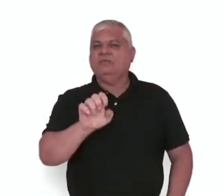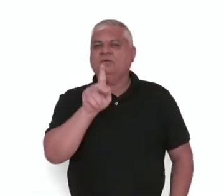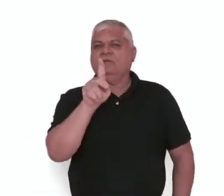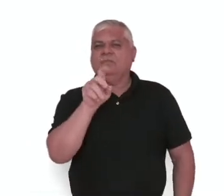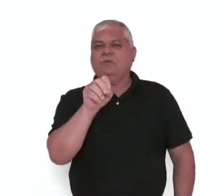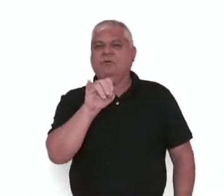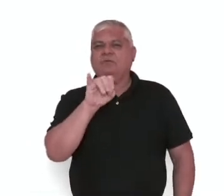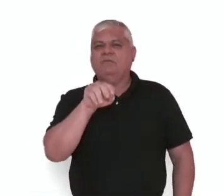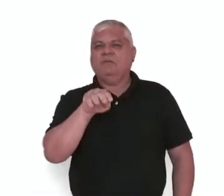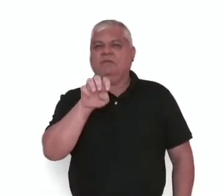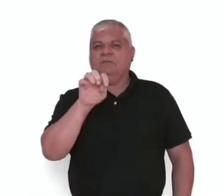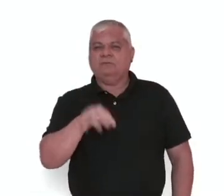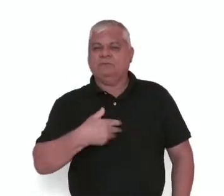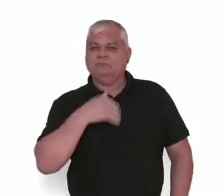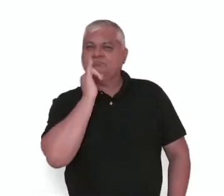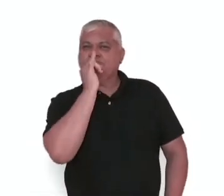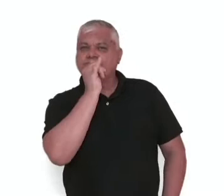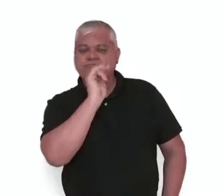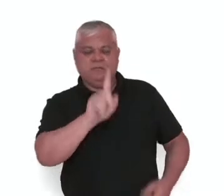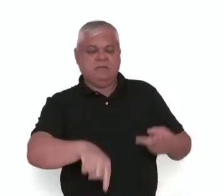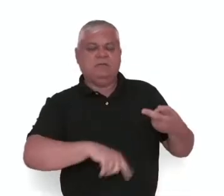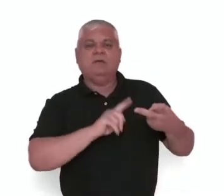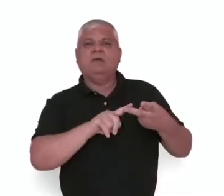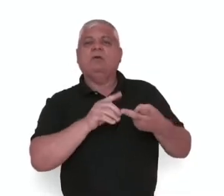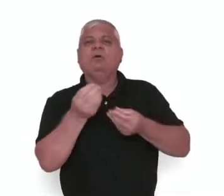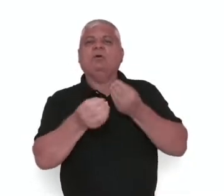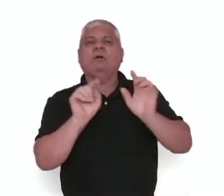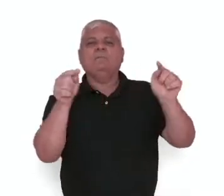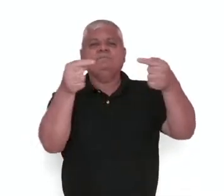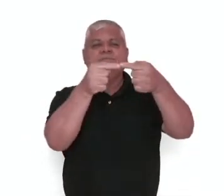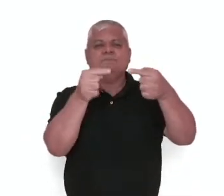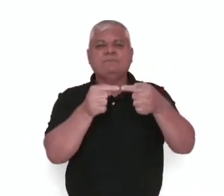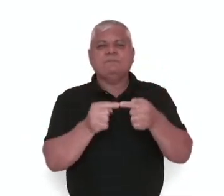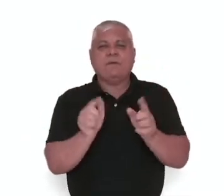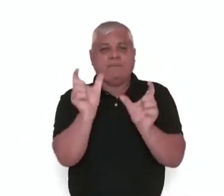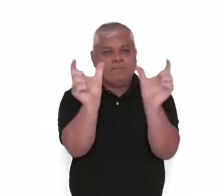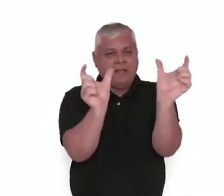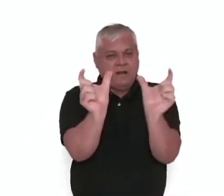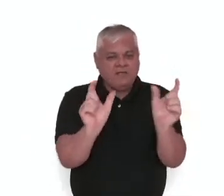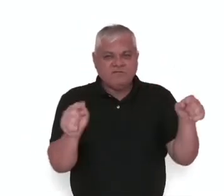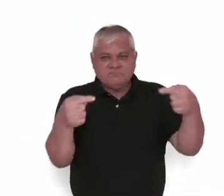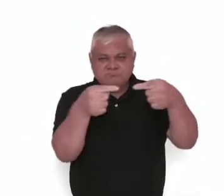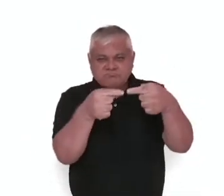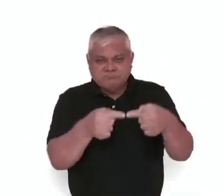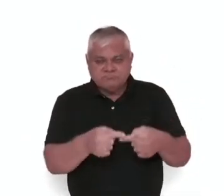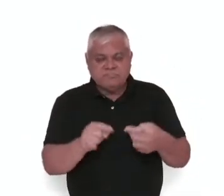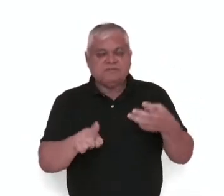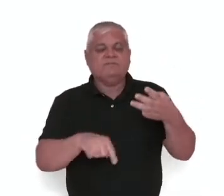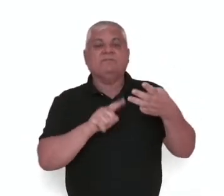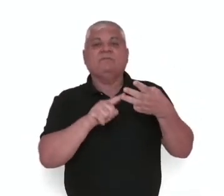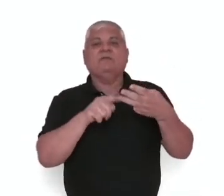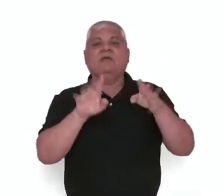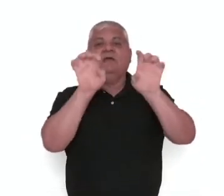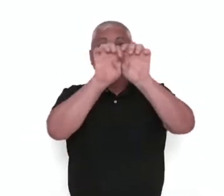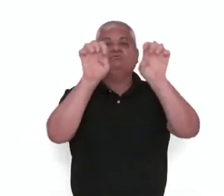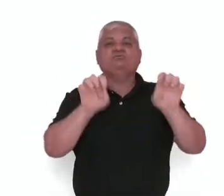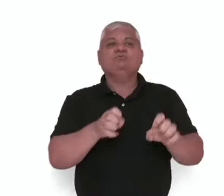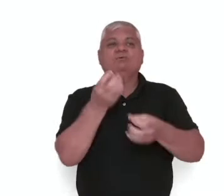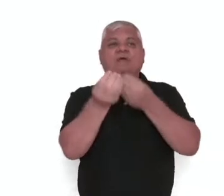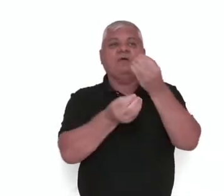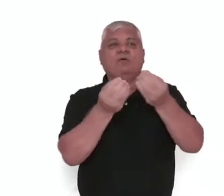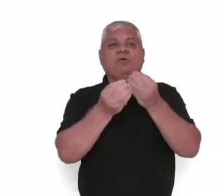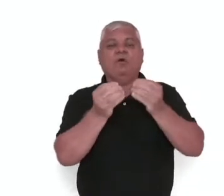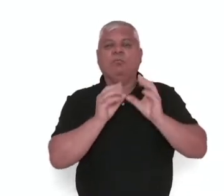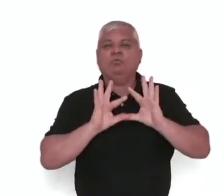depoimento, vamos identificar os efeitos de sentido na escolha das palavras e compreender a estrutura e a intenção do autor